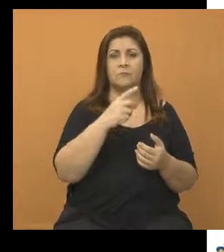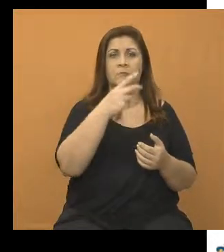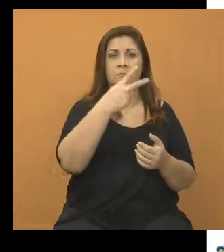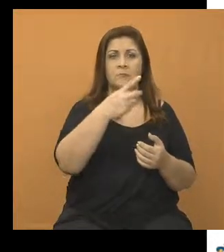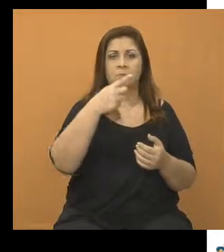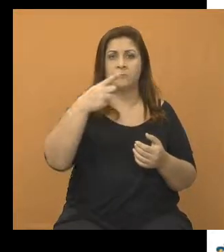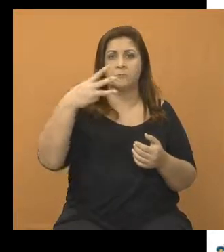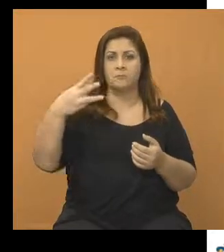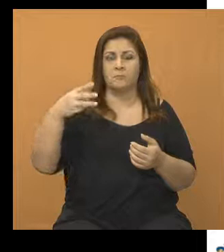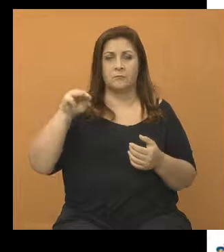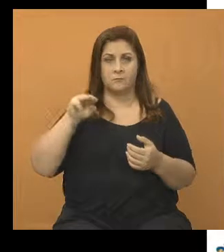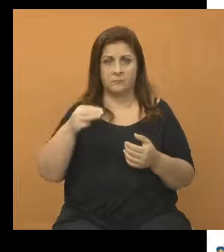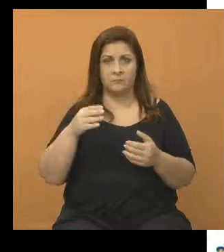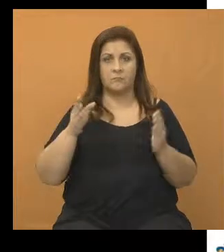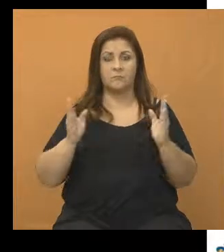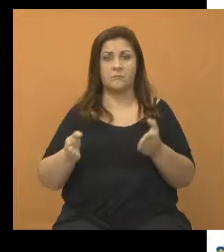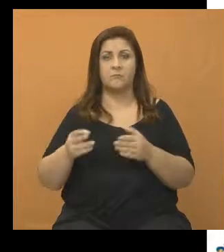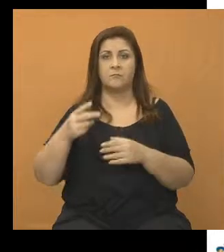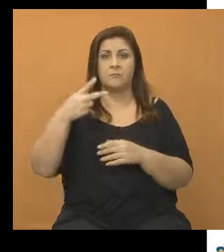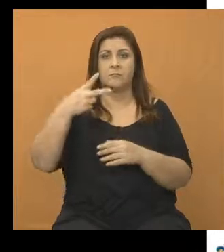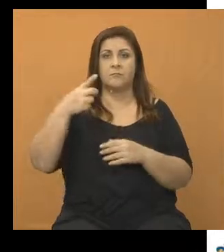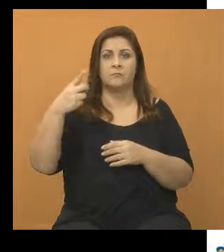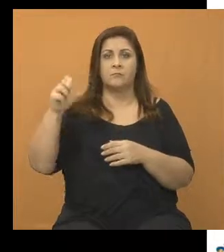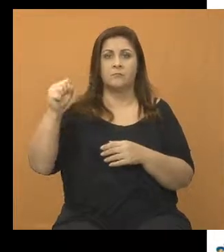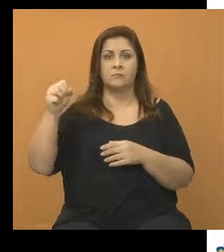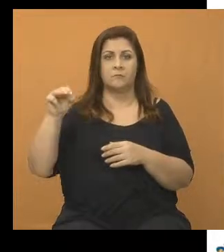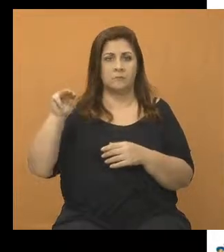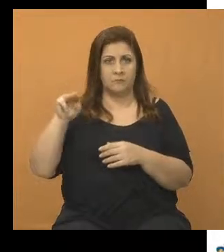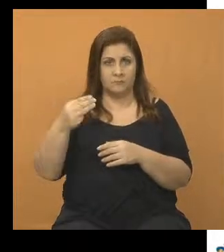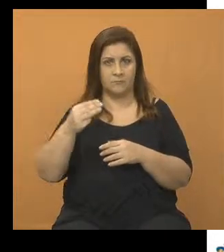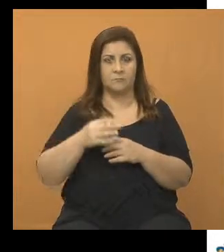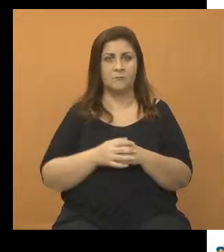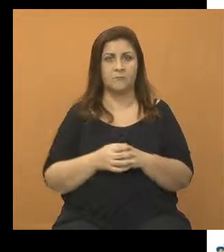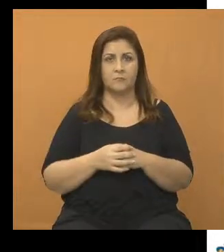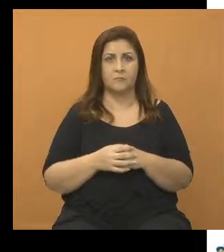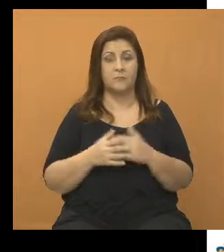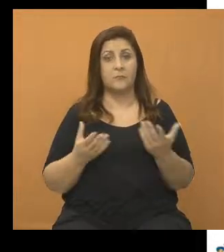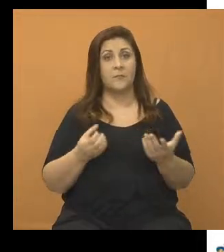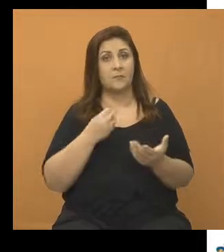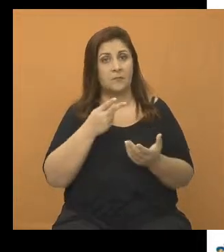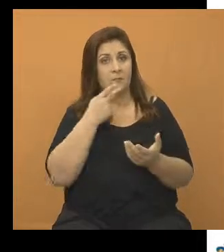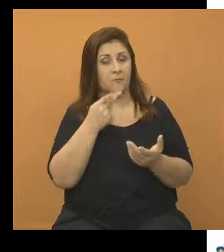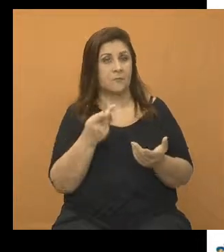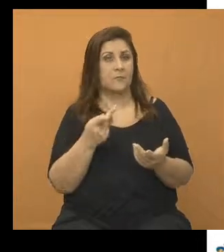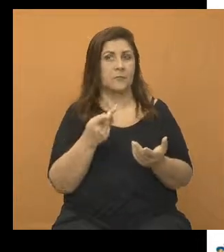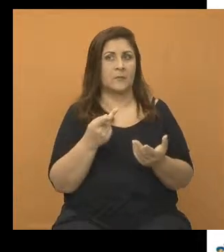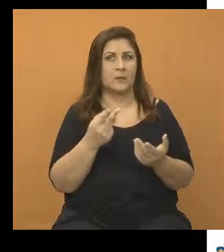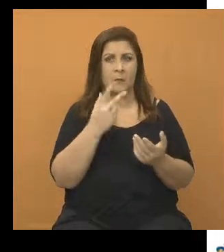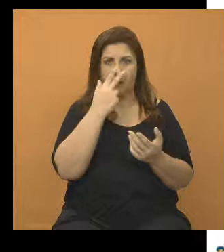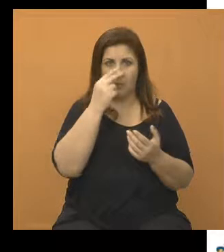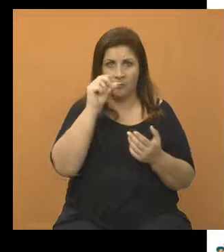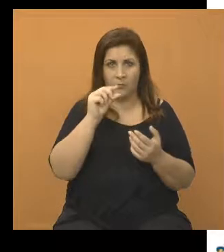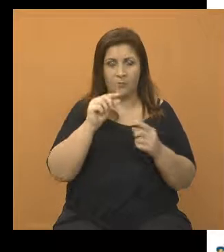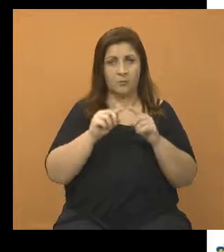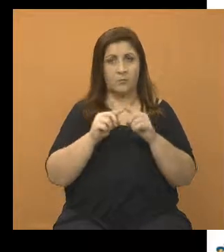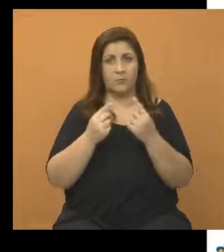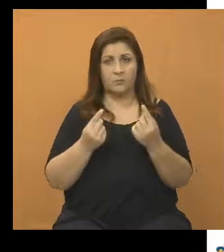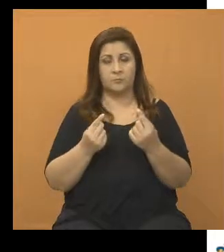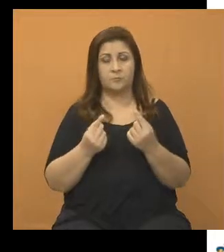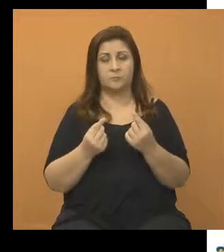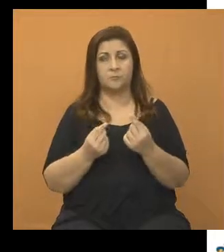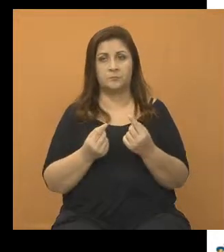milhões, passa a 218. É importante lembrar que, por mais que aqui não se tenha tido um aumento substancial, né,